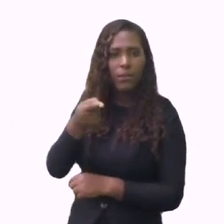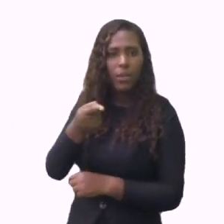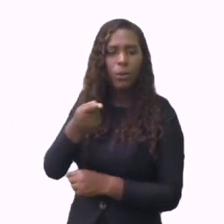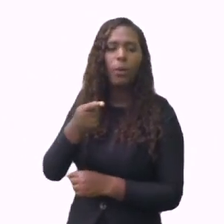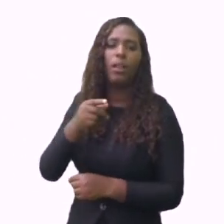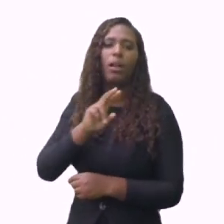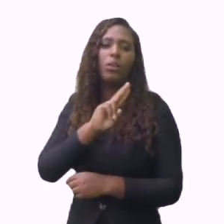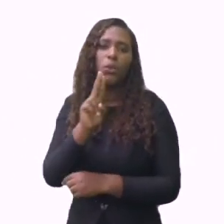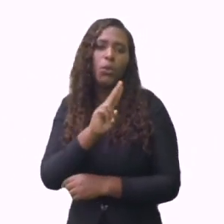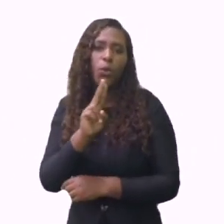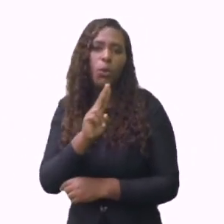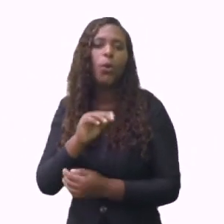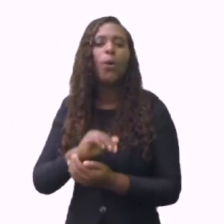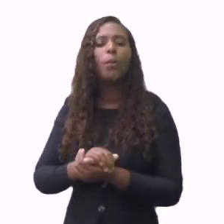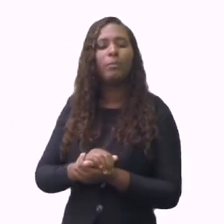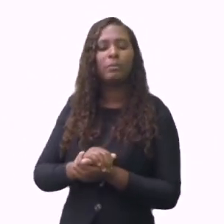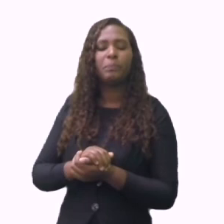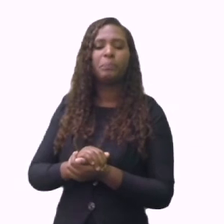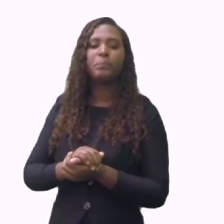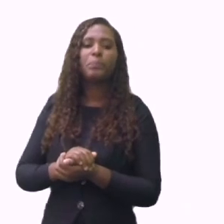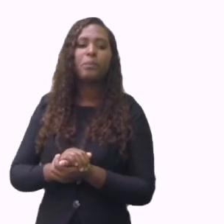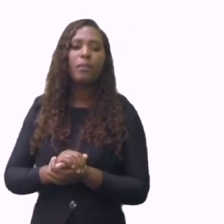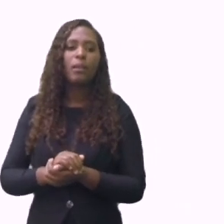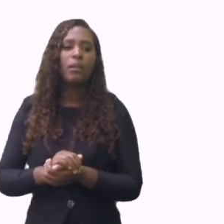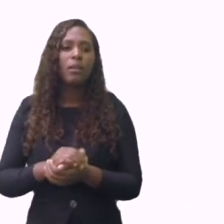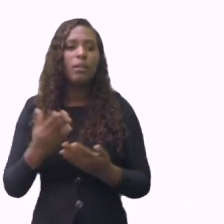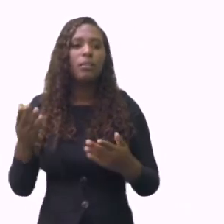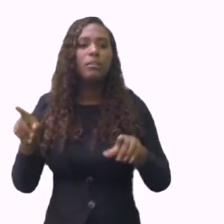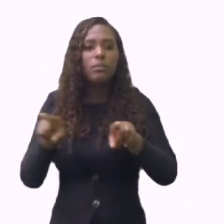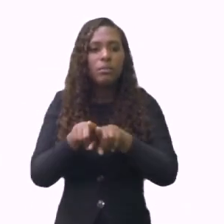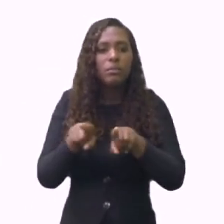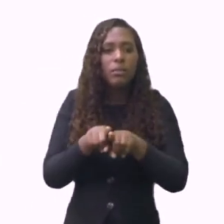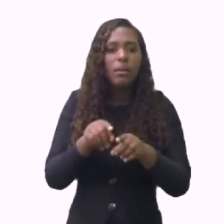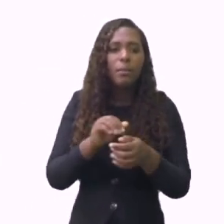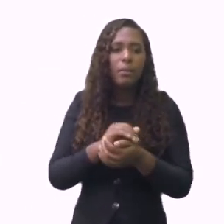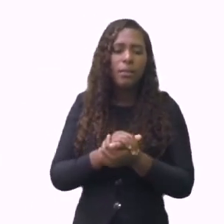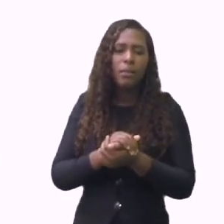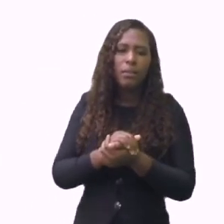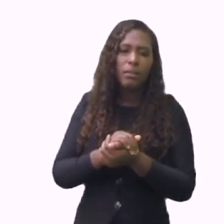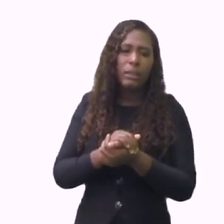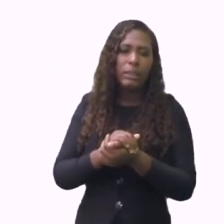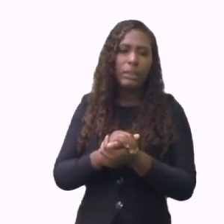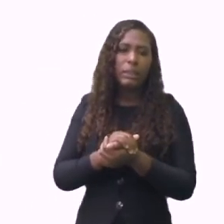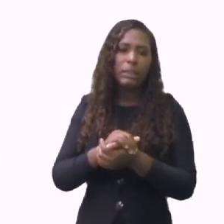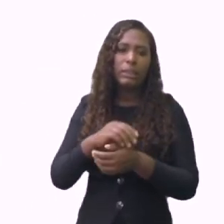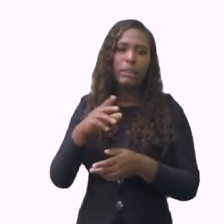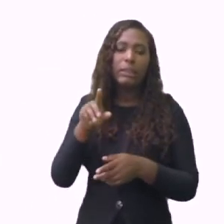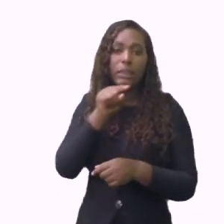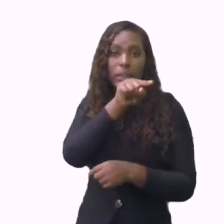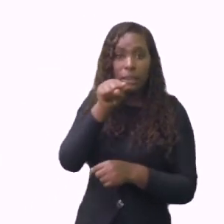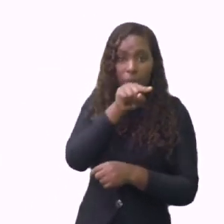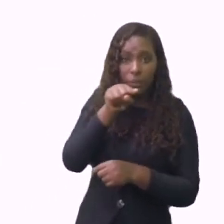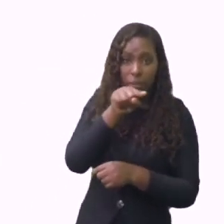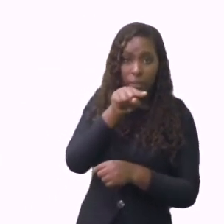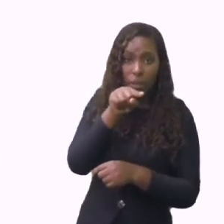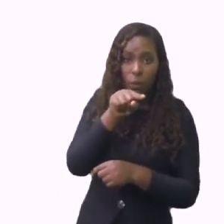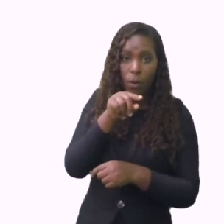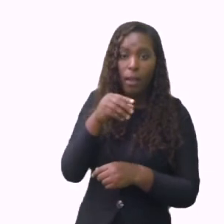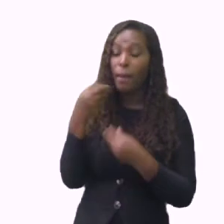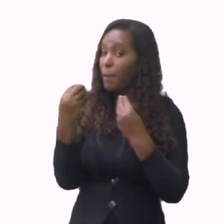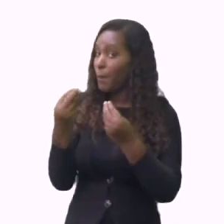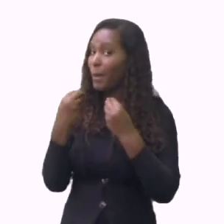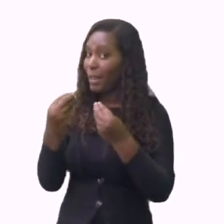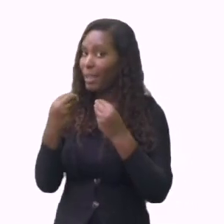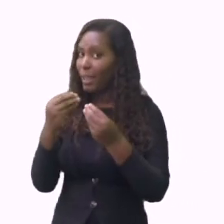vírgula. Indica as falas de um texto. Olha lá, o travessão. Ele indica